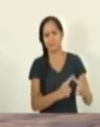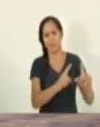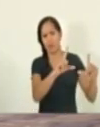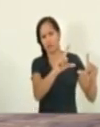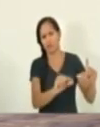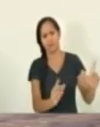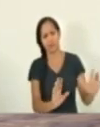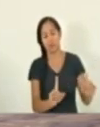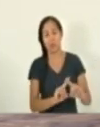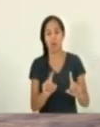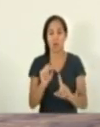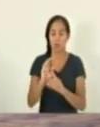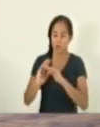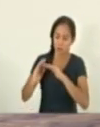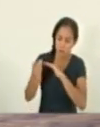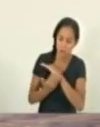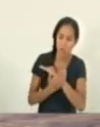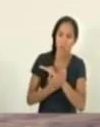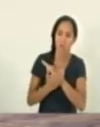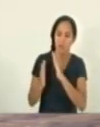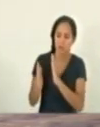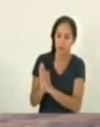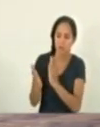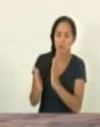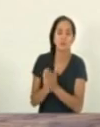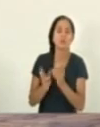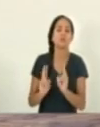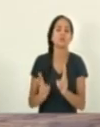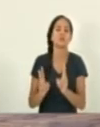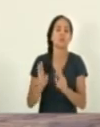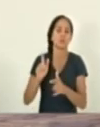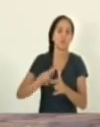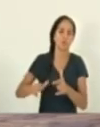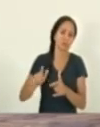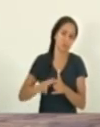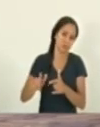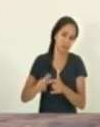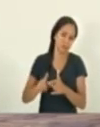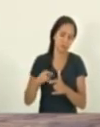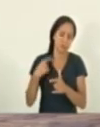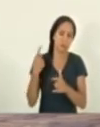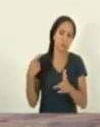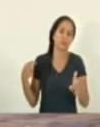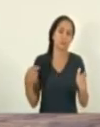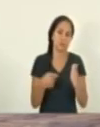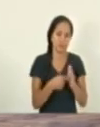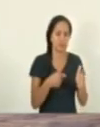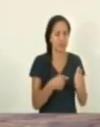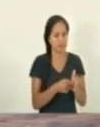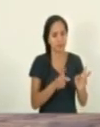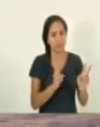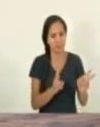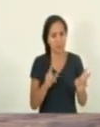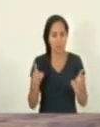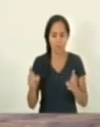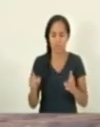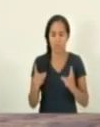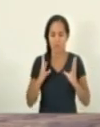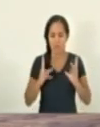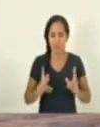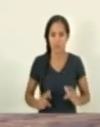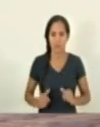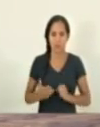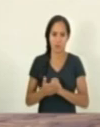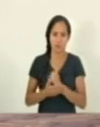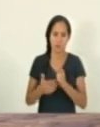vulneráveis seguem apresentando velhos problemas que costumamos denunciar. Eles não têm saneamento básico, não